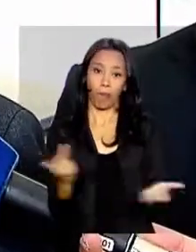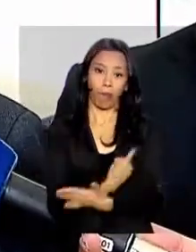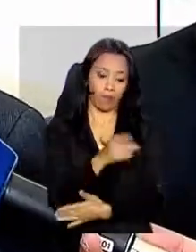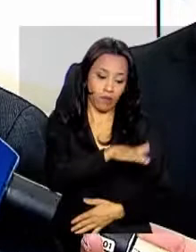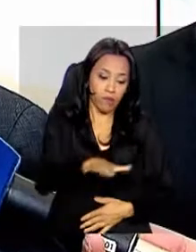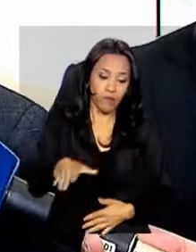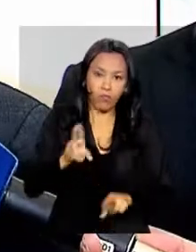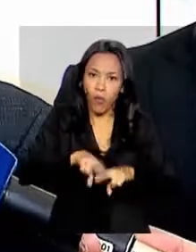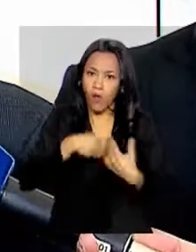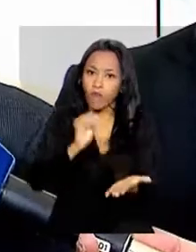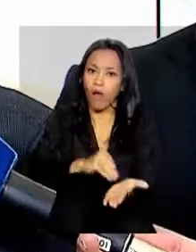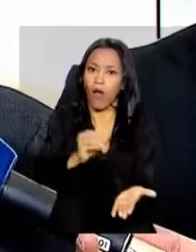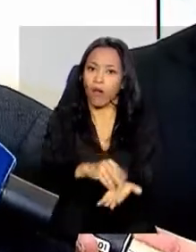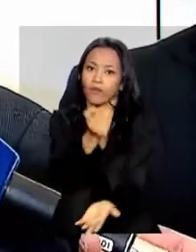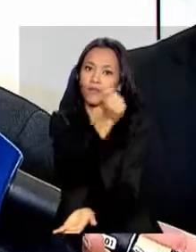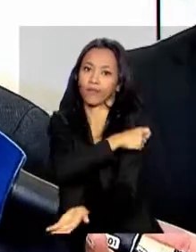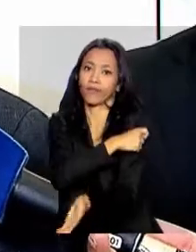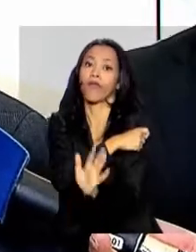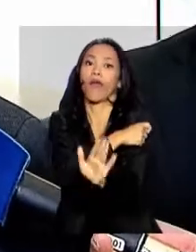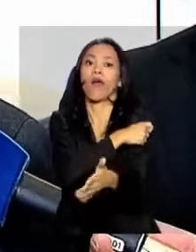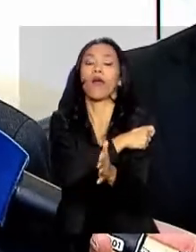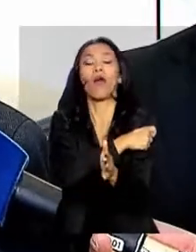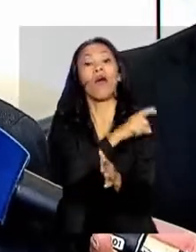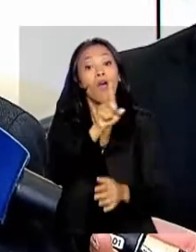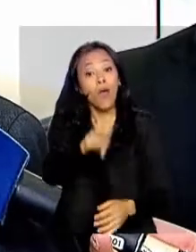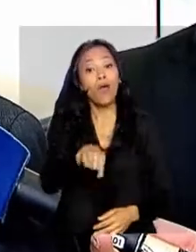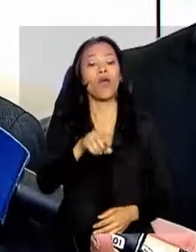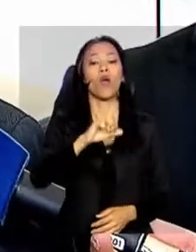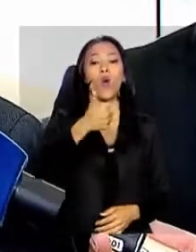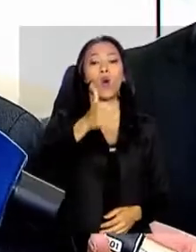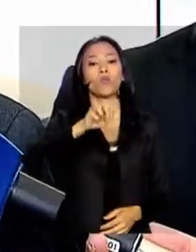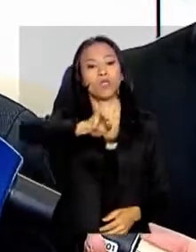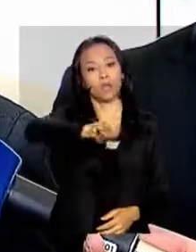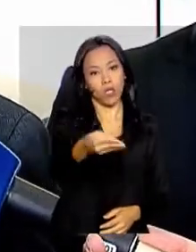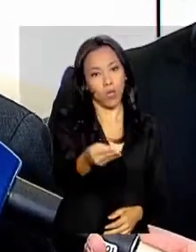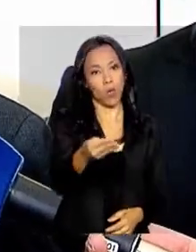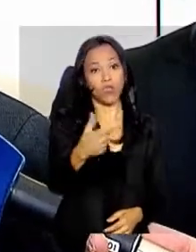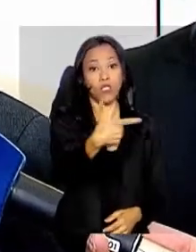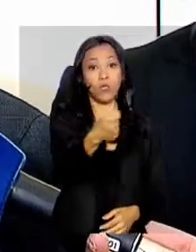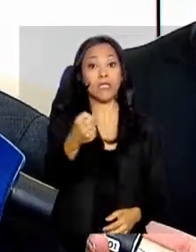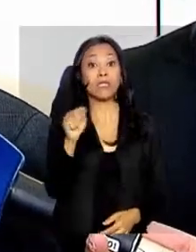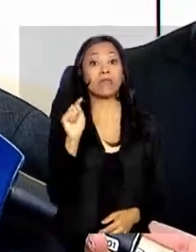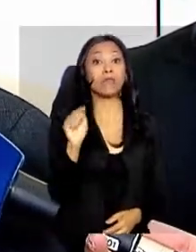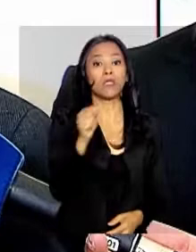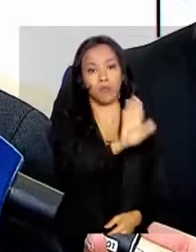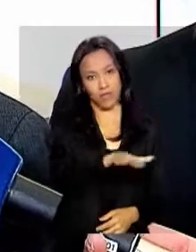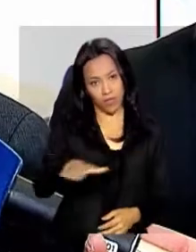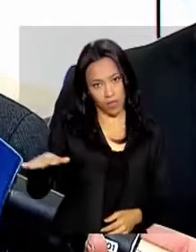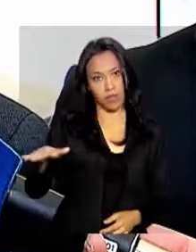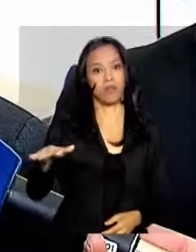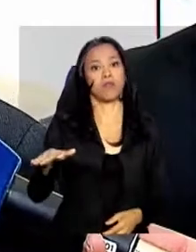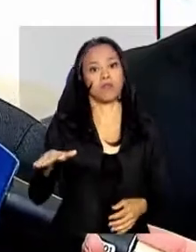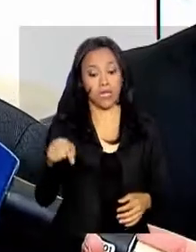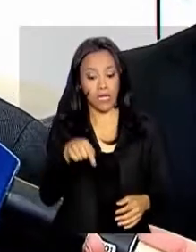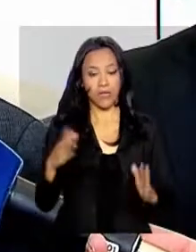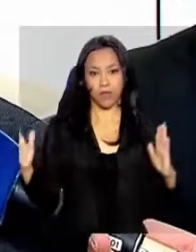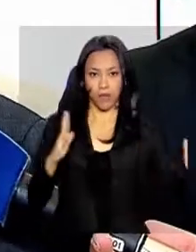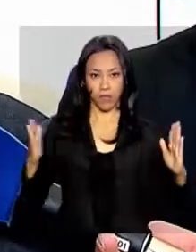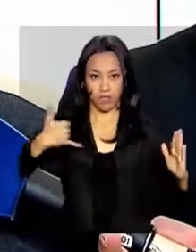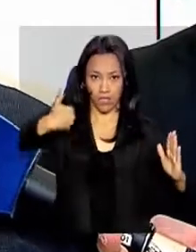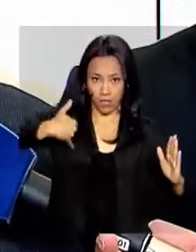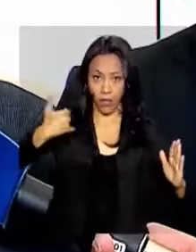falta de vacinação são 11 milhões e 200 mil crianças público doença nessa faixa etária